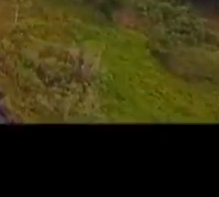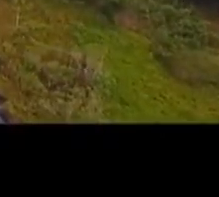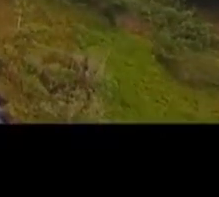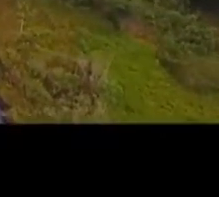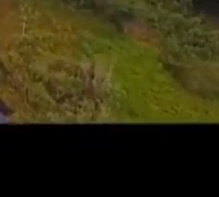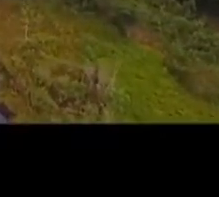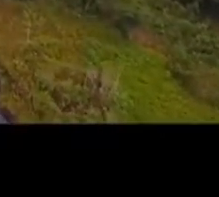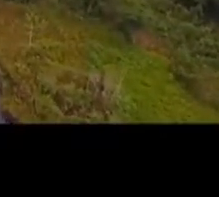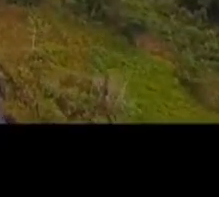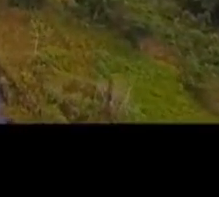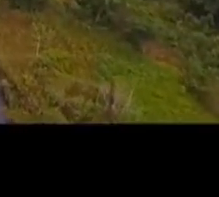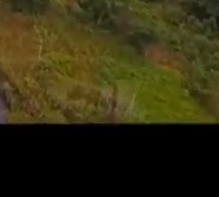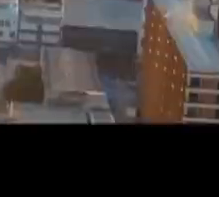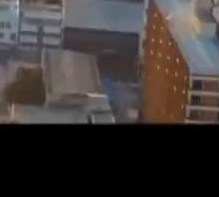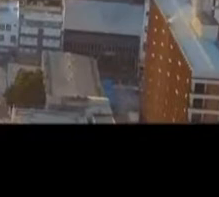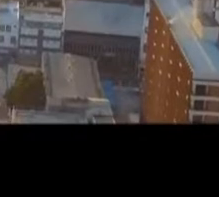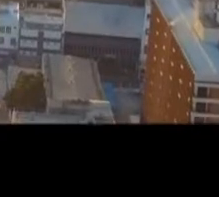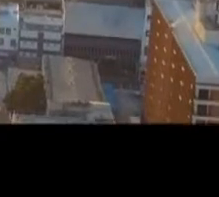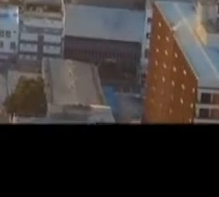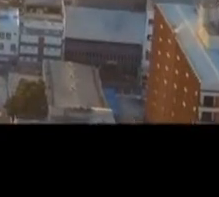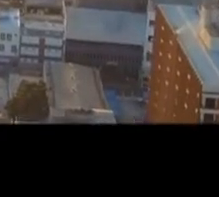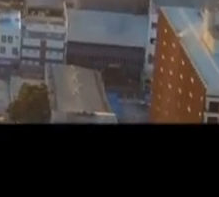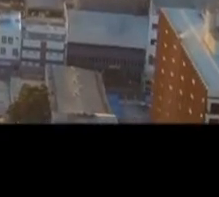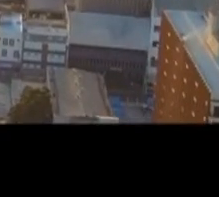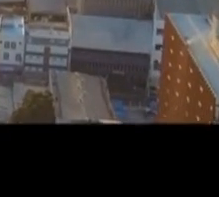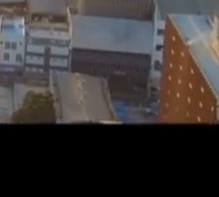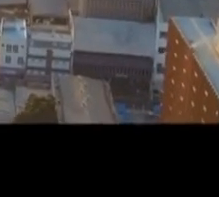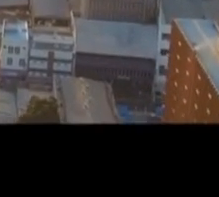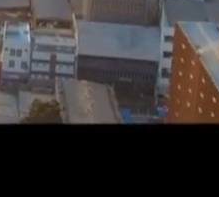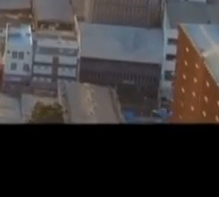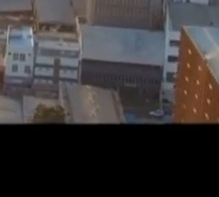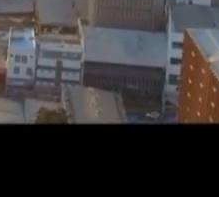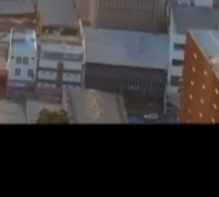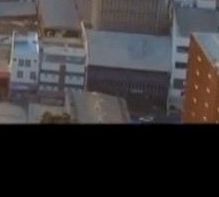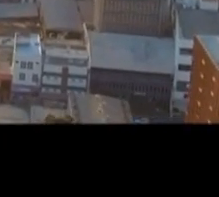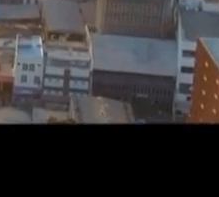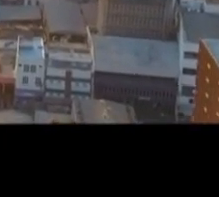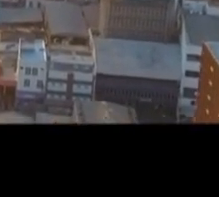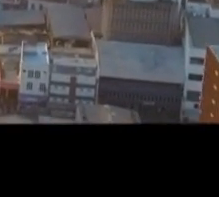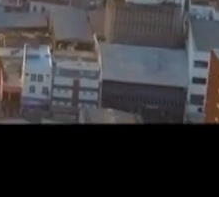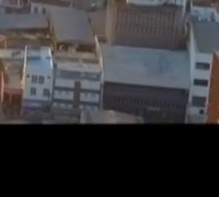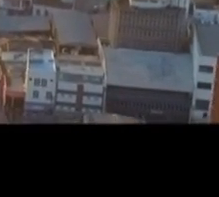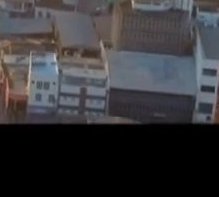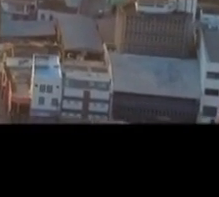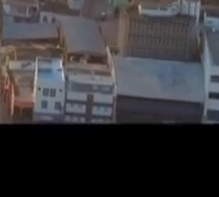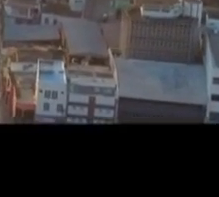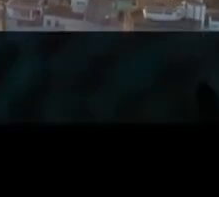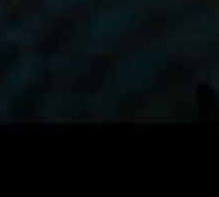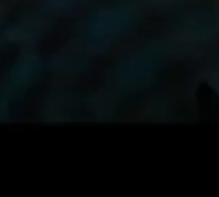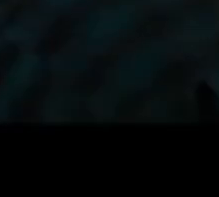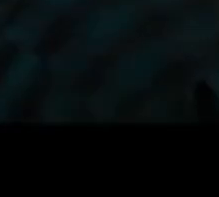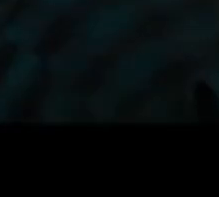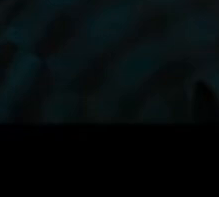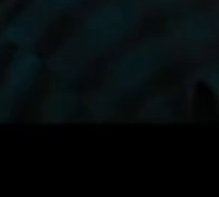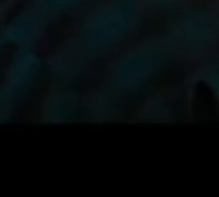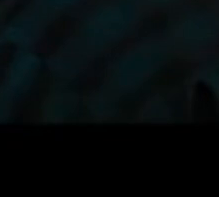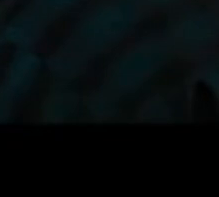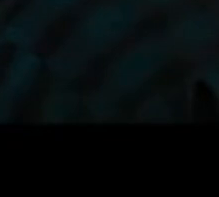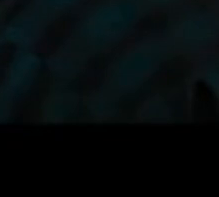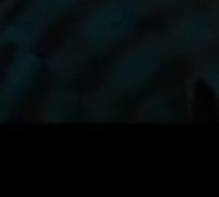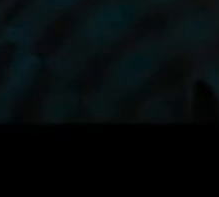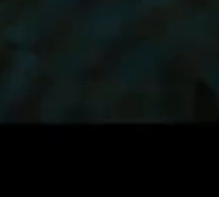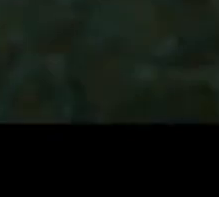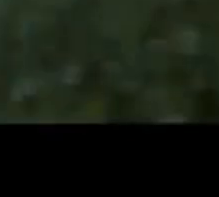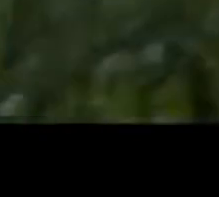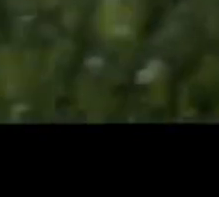de luz. Salve terra de amor, terra dura, que sonhar